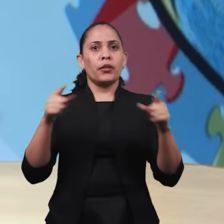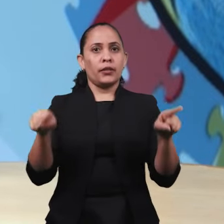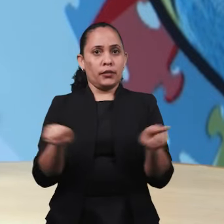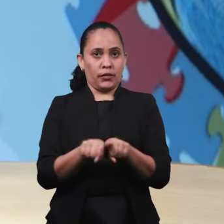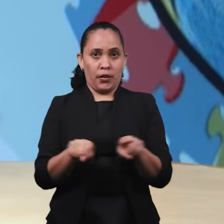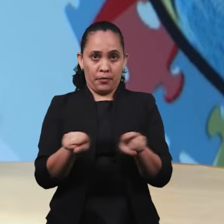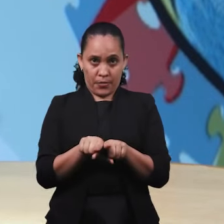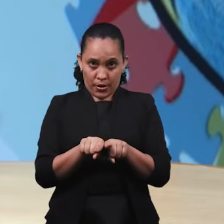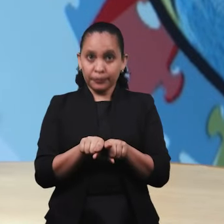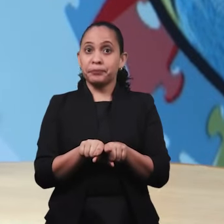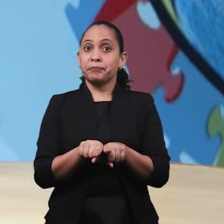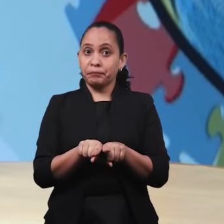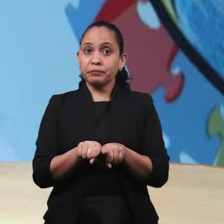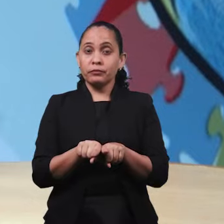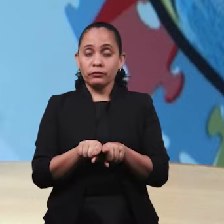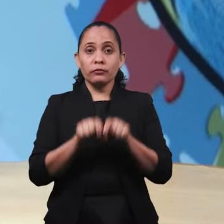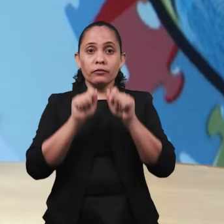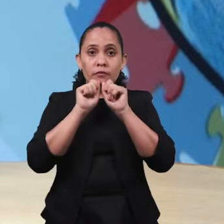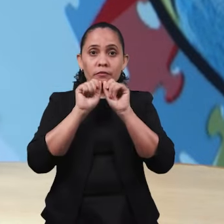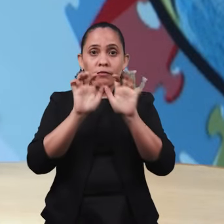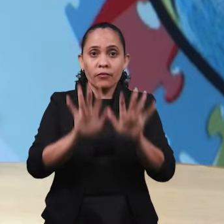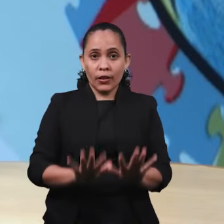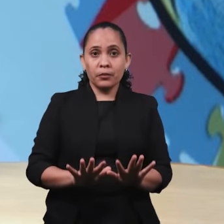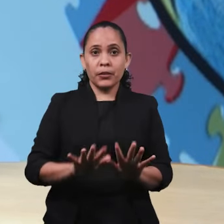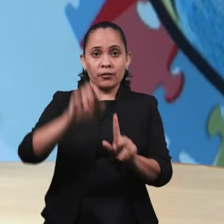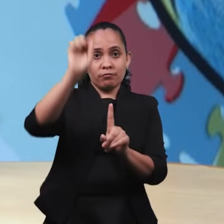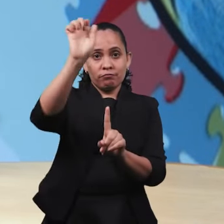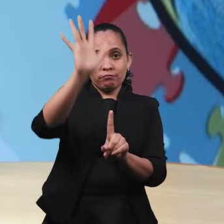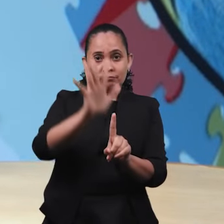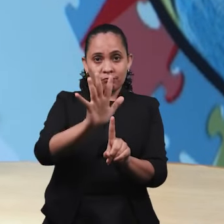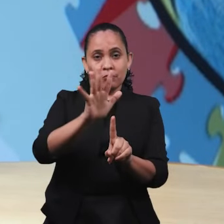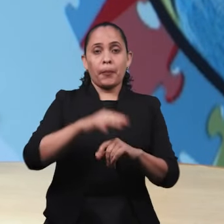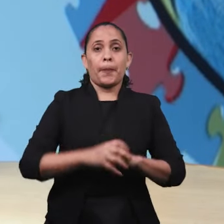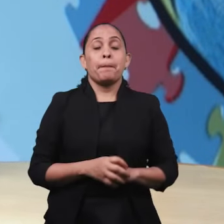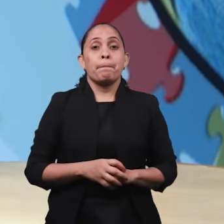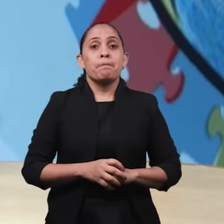bênção apostólica. É o mínimo que nós precisamos para que um surdo esteja integrado no culto.